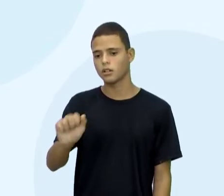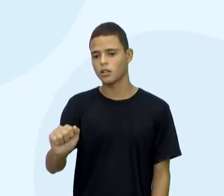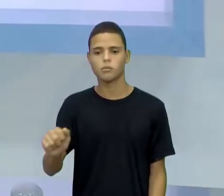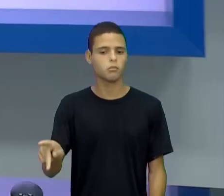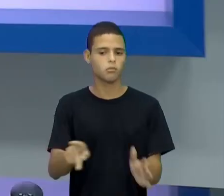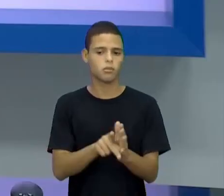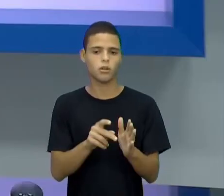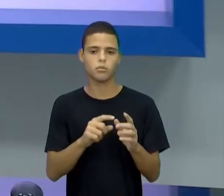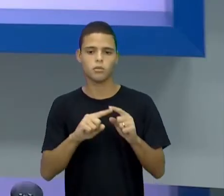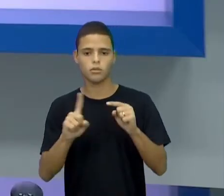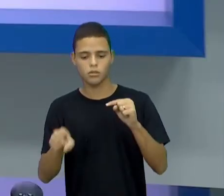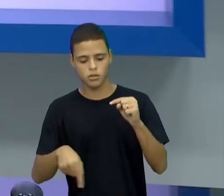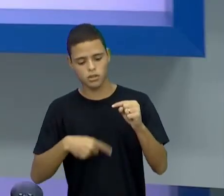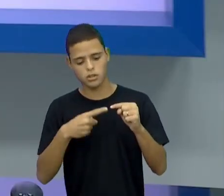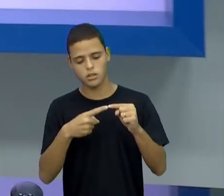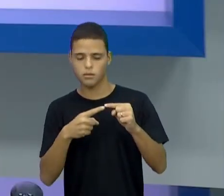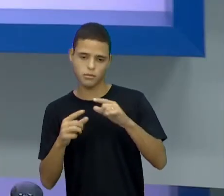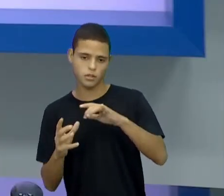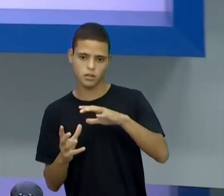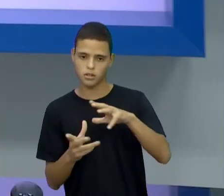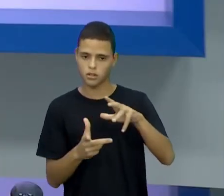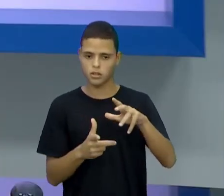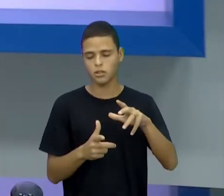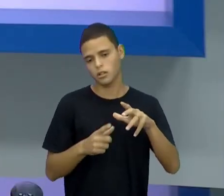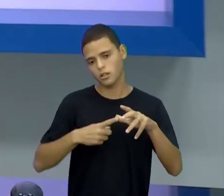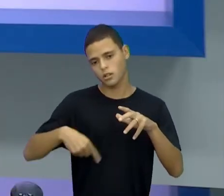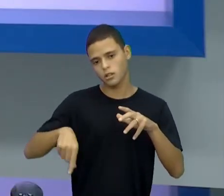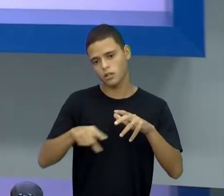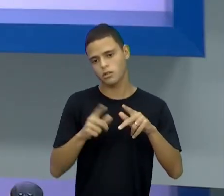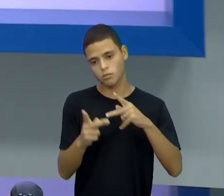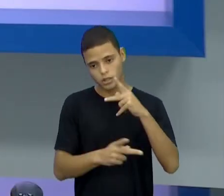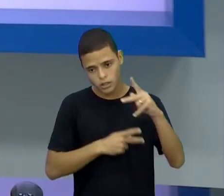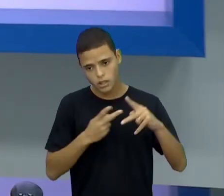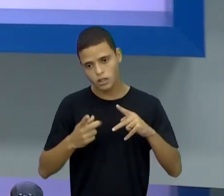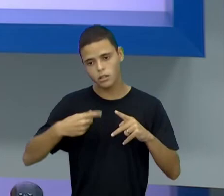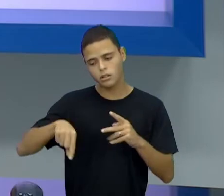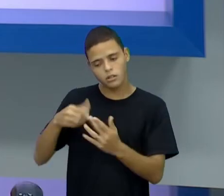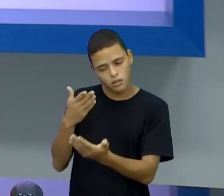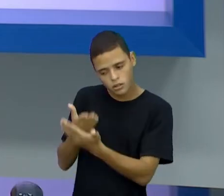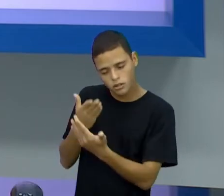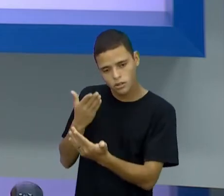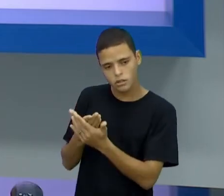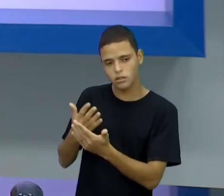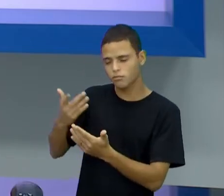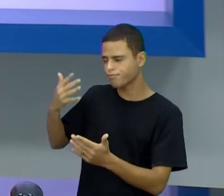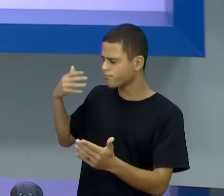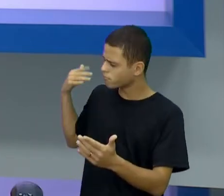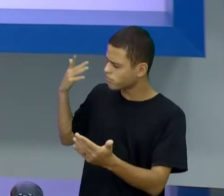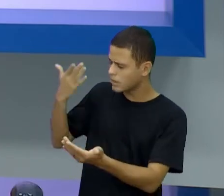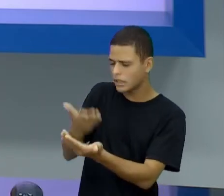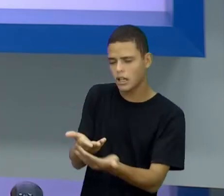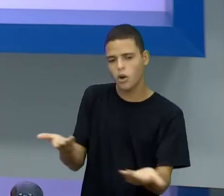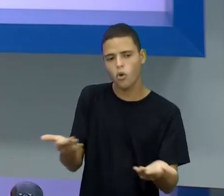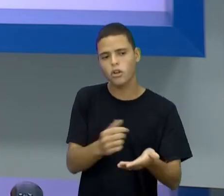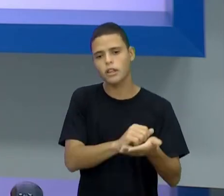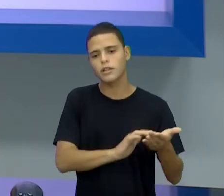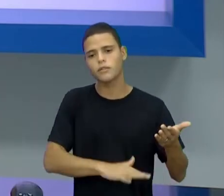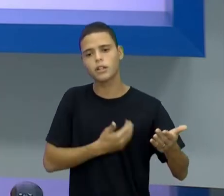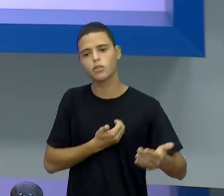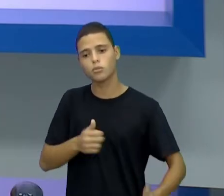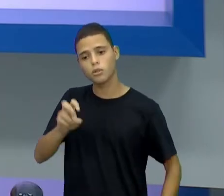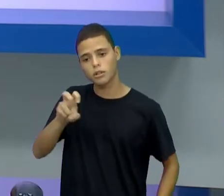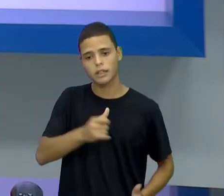constitui aí o sistema Terra que nós estamos estudando aí, né, desde o começo aí da atividade 5,